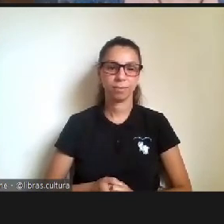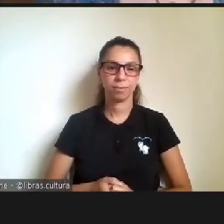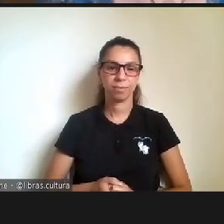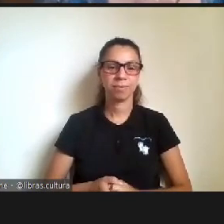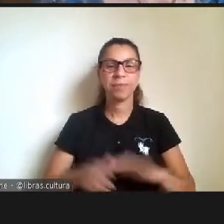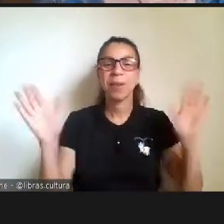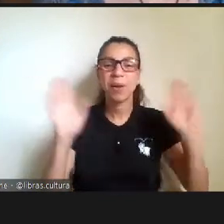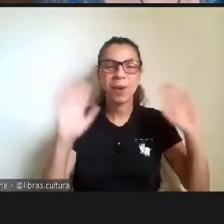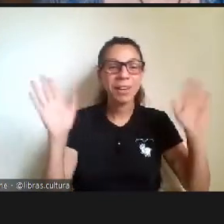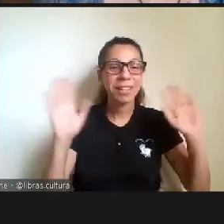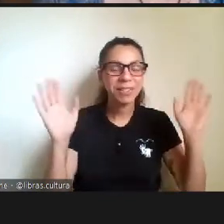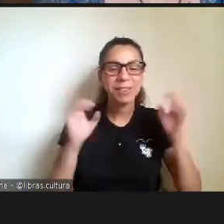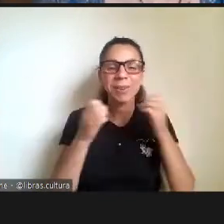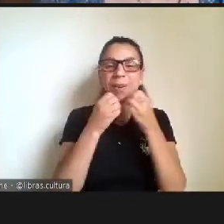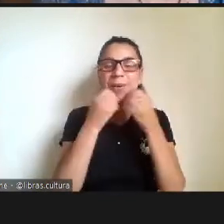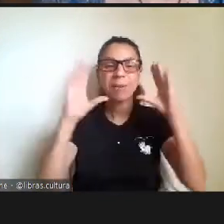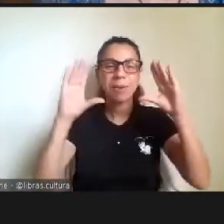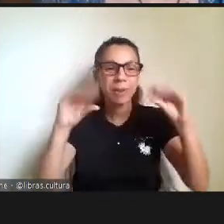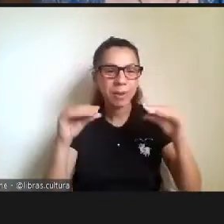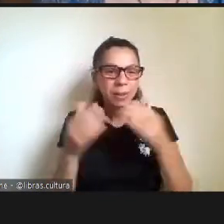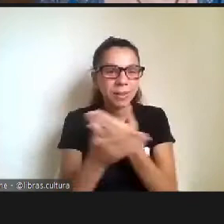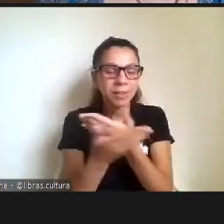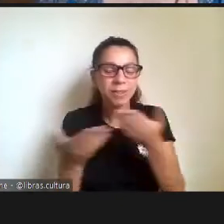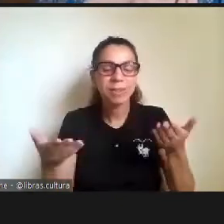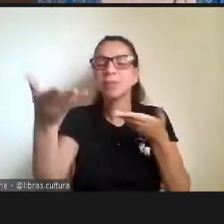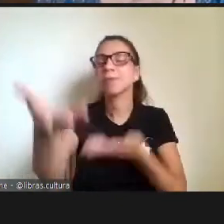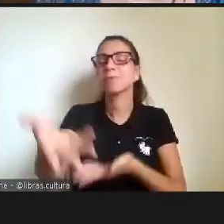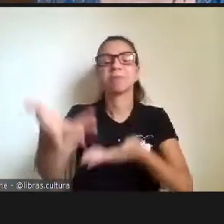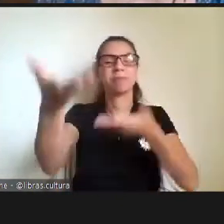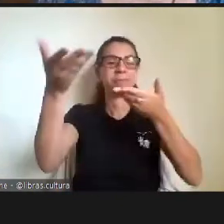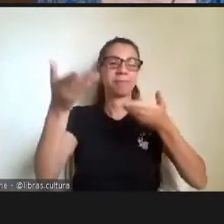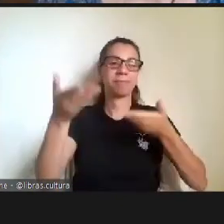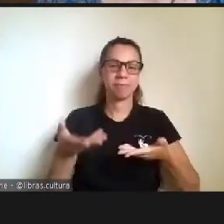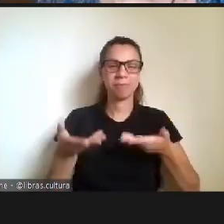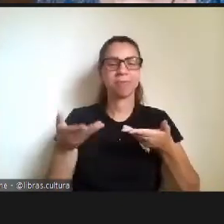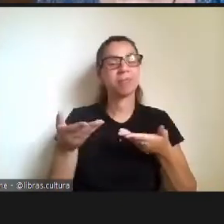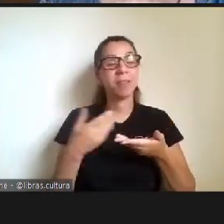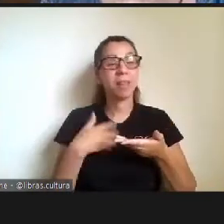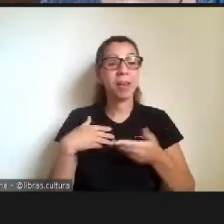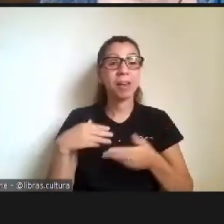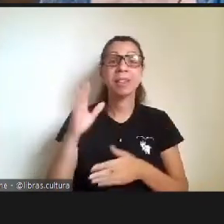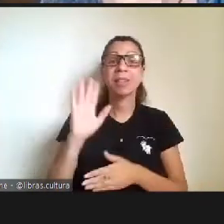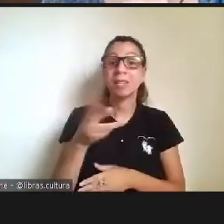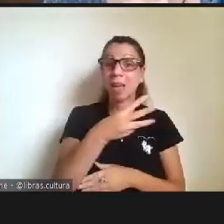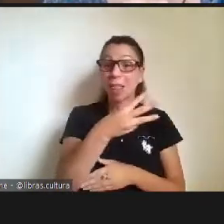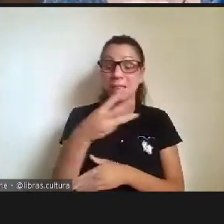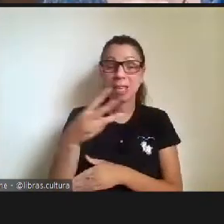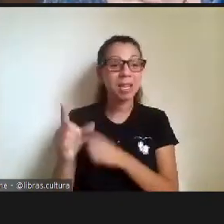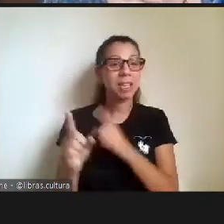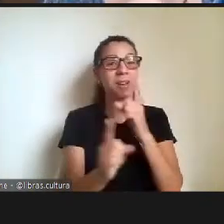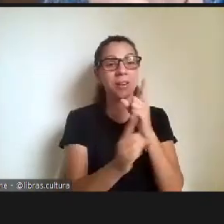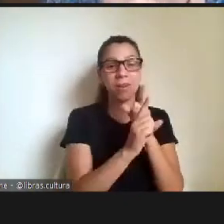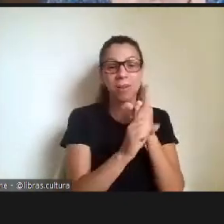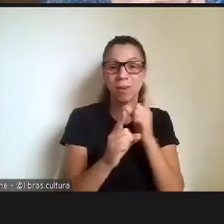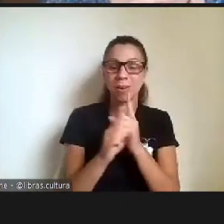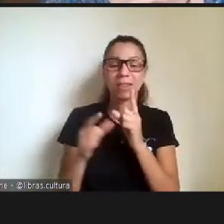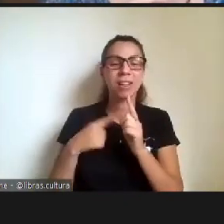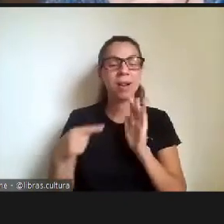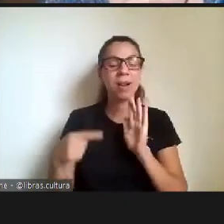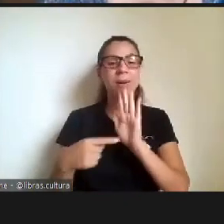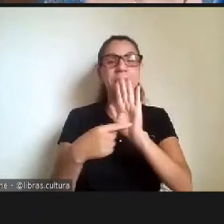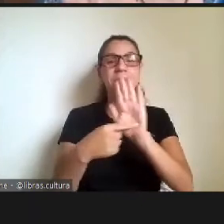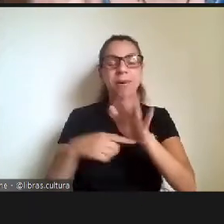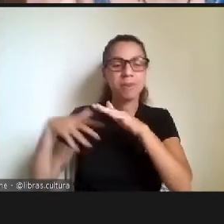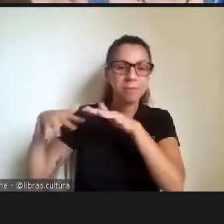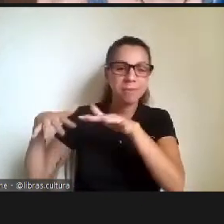Olá, pessoal, boa noite. Sejam todos bem-vindos aí ao terceiro encontro de interlocuções da Mostra Manifesta. Estamos